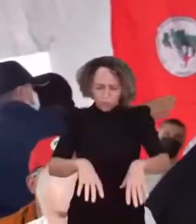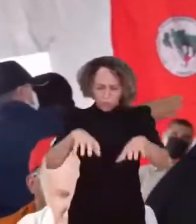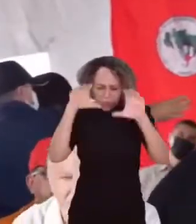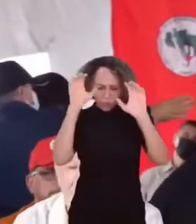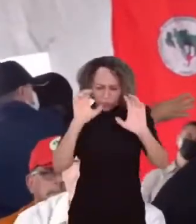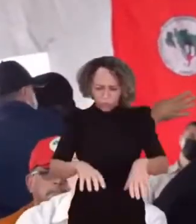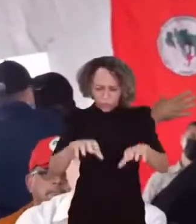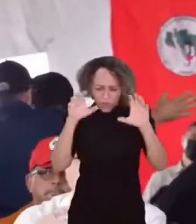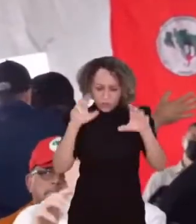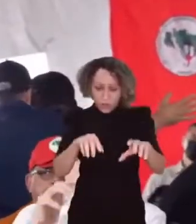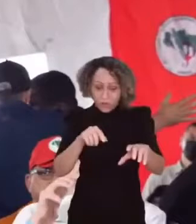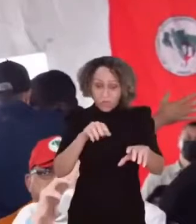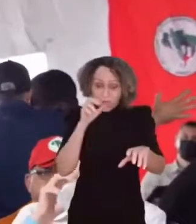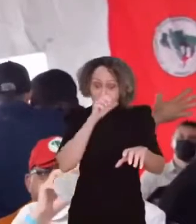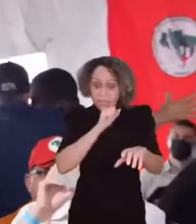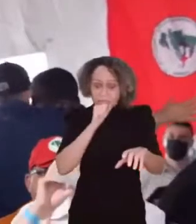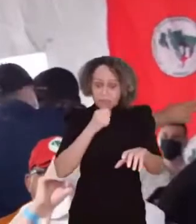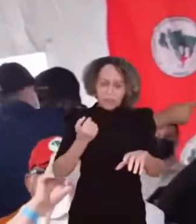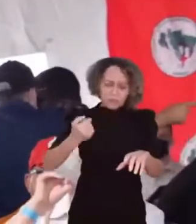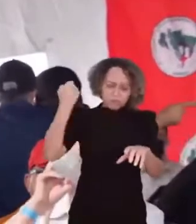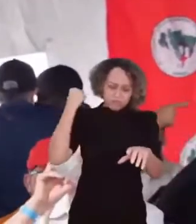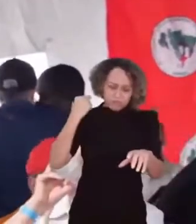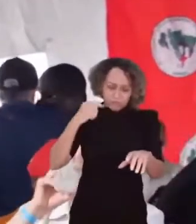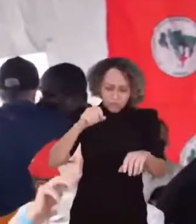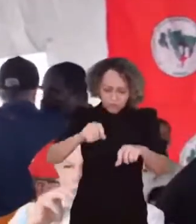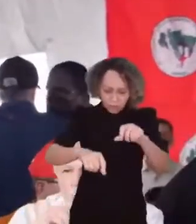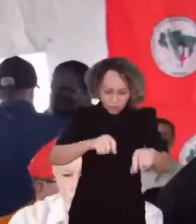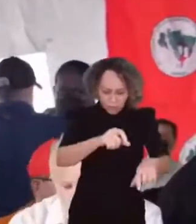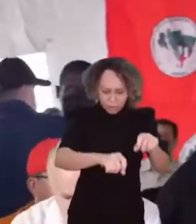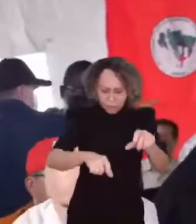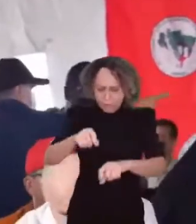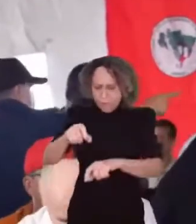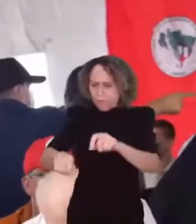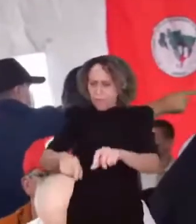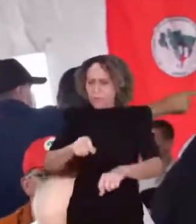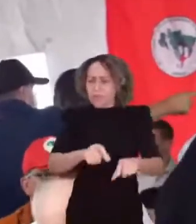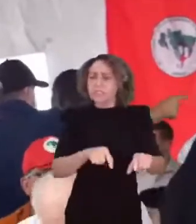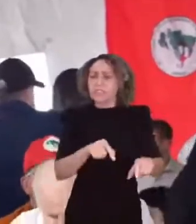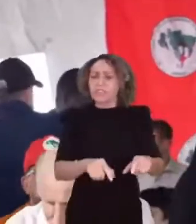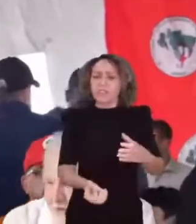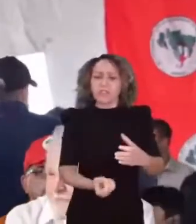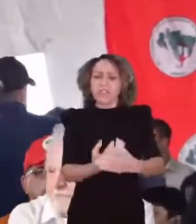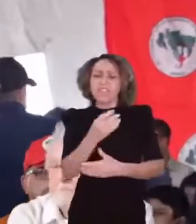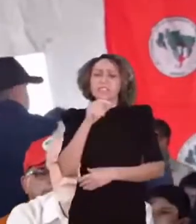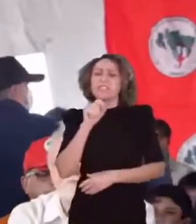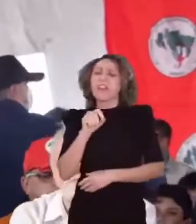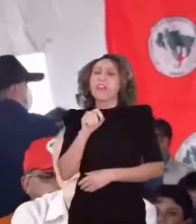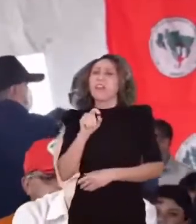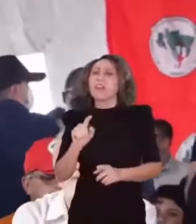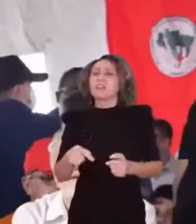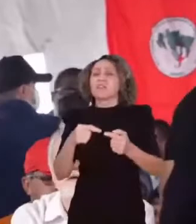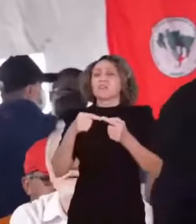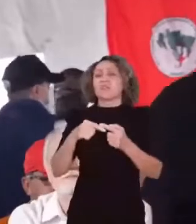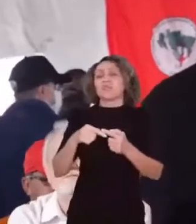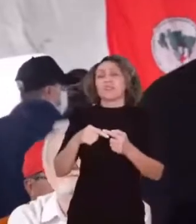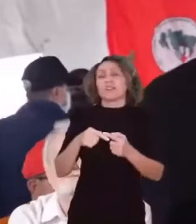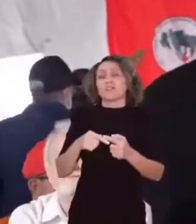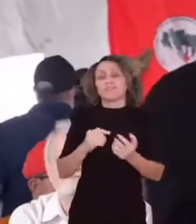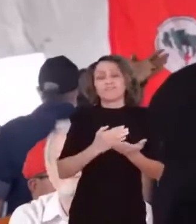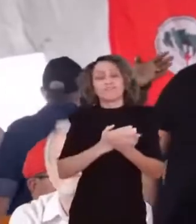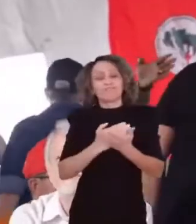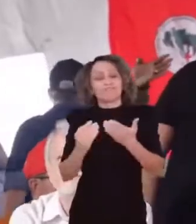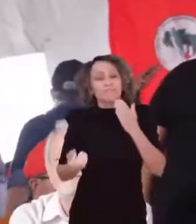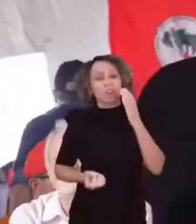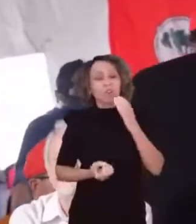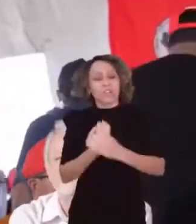E essa semente foi o nascimento do MST. Então hoje nós temos a grande alegria, o